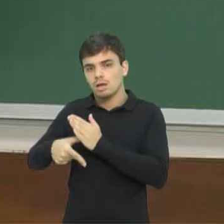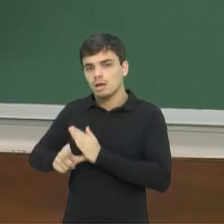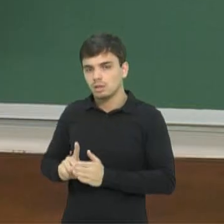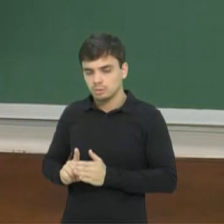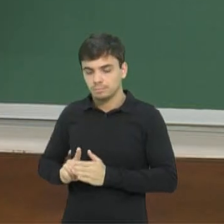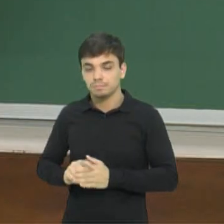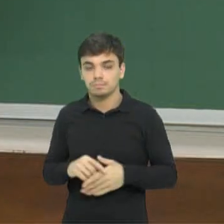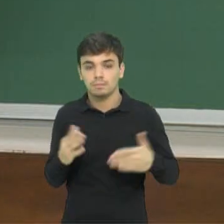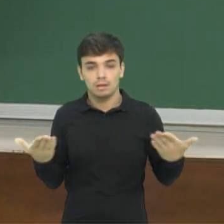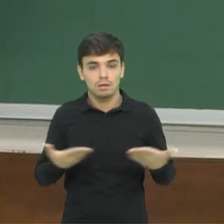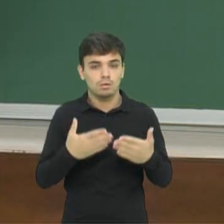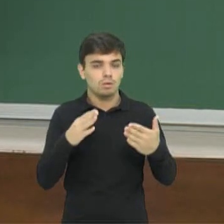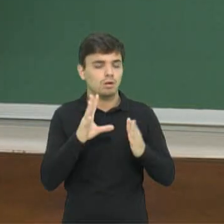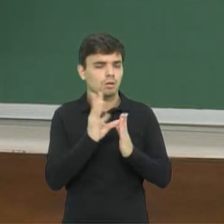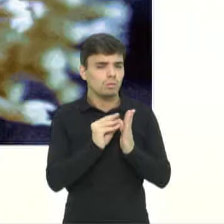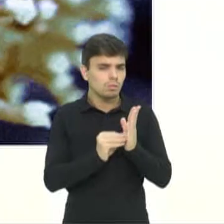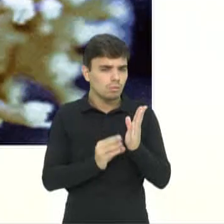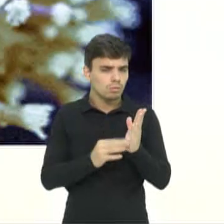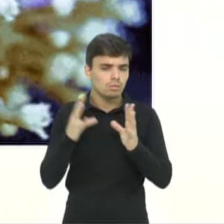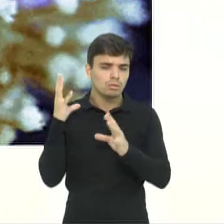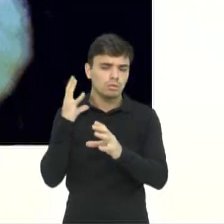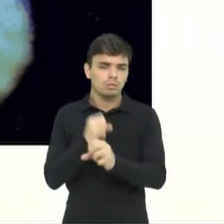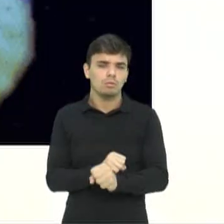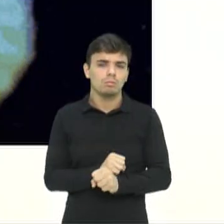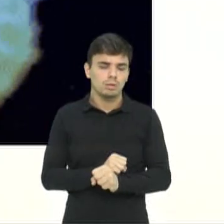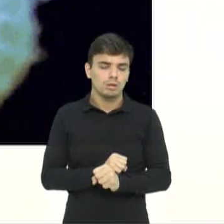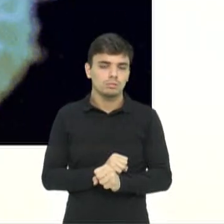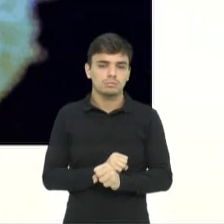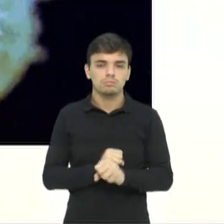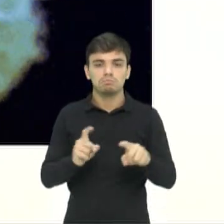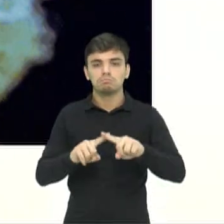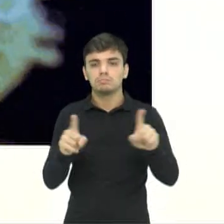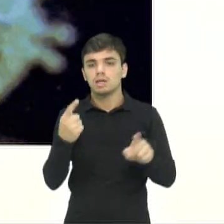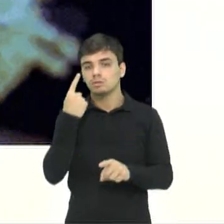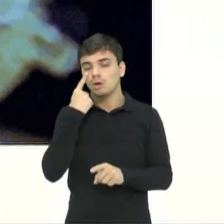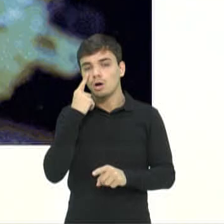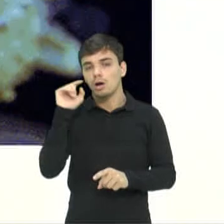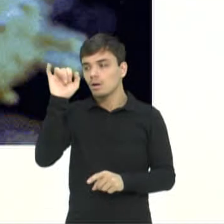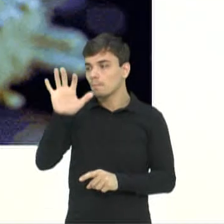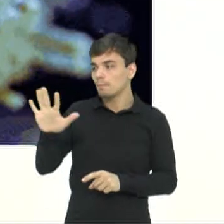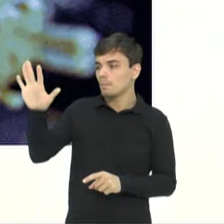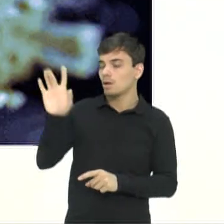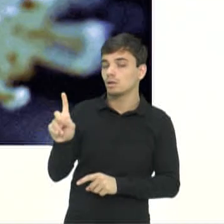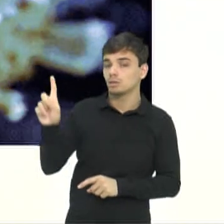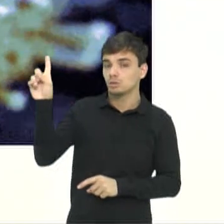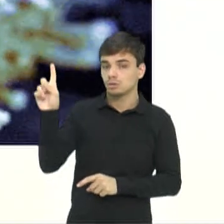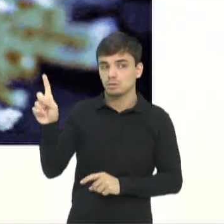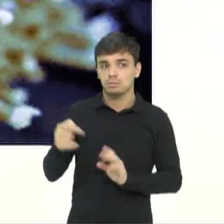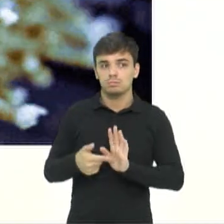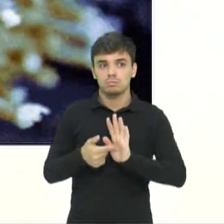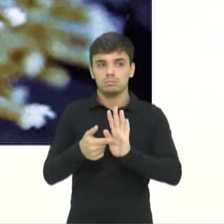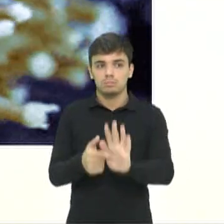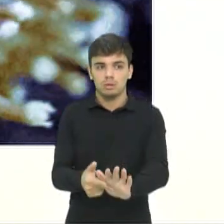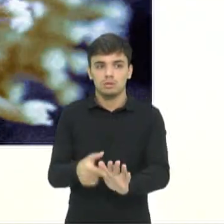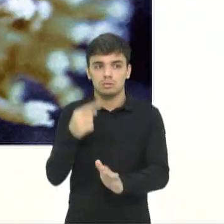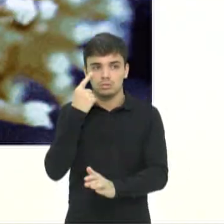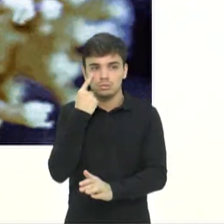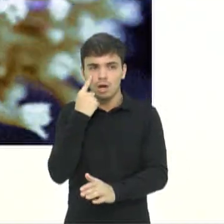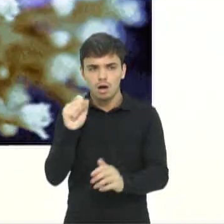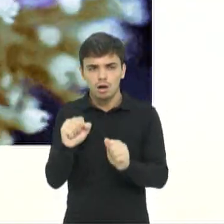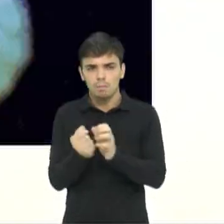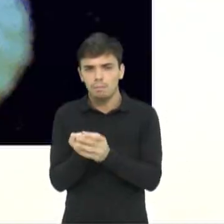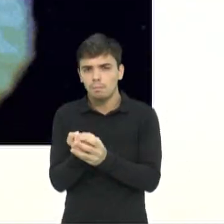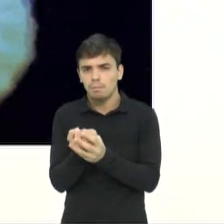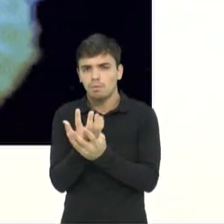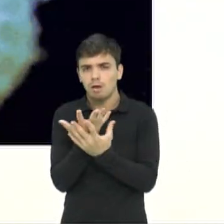retomada de conteúdo. Mas antes, deem uma olhada nessa imagem, nesse GIF, mostrando um coral para vocês, né? Abrindo ali os pólipos bem